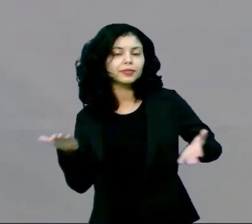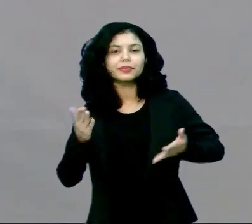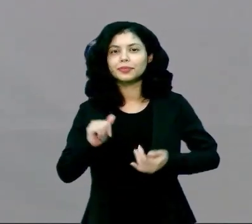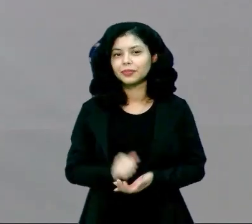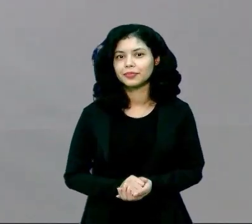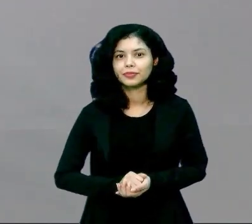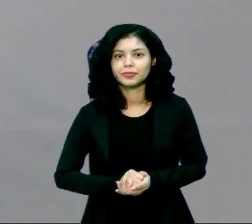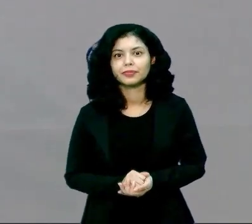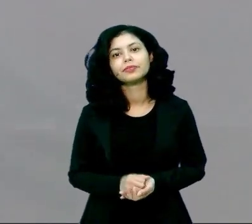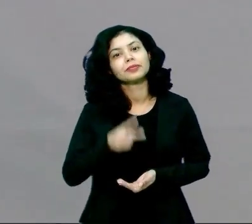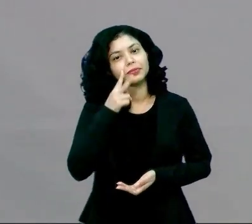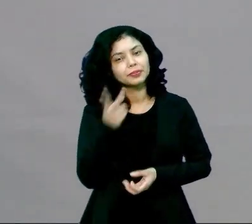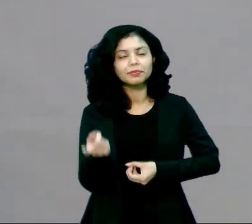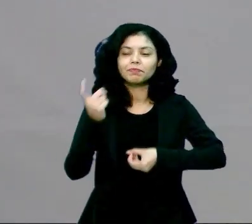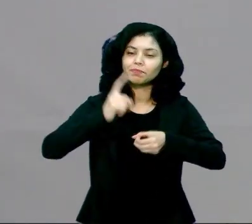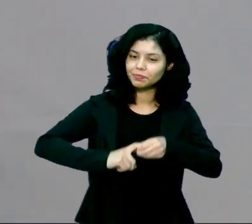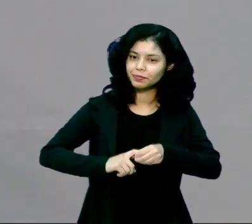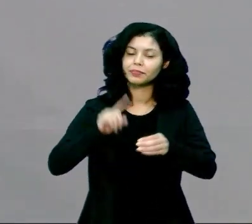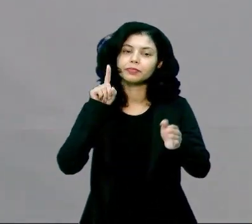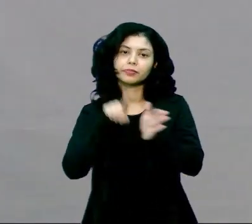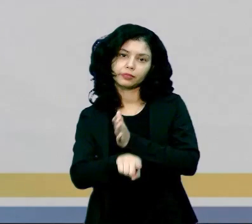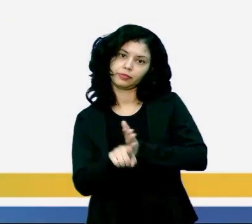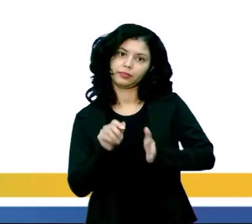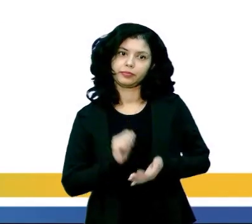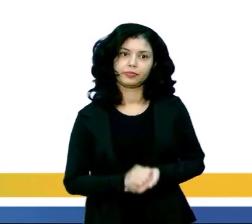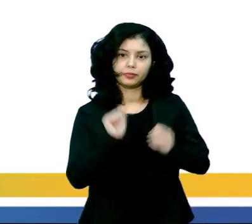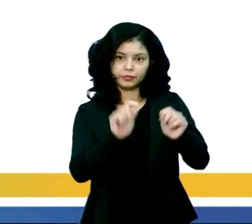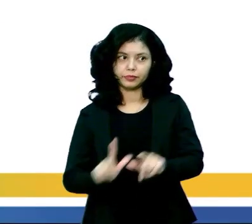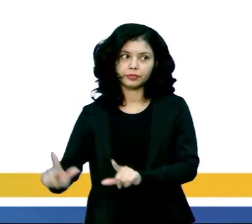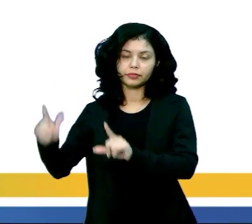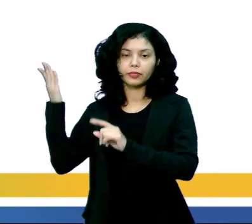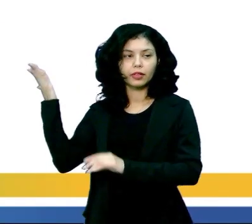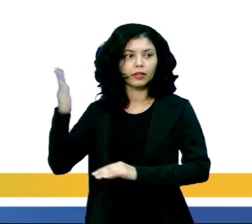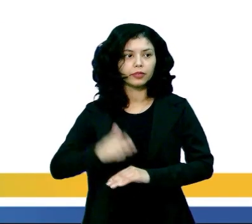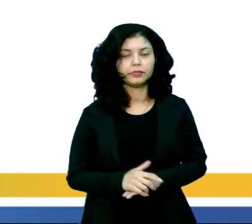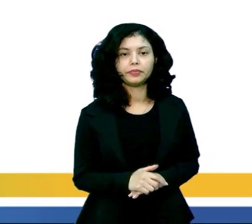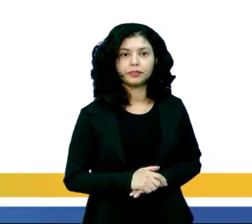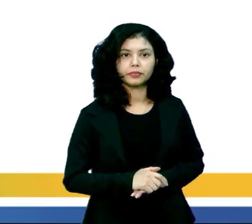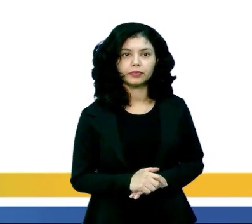Então, galerinha, a gente volta aqui com a questão, slide na tela.